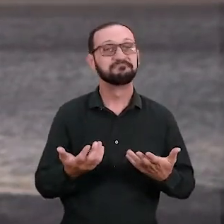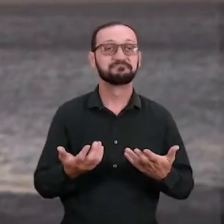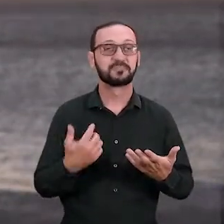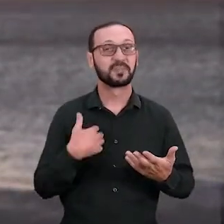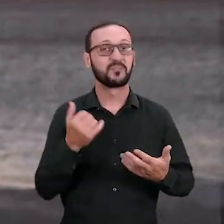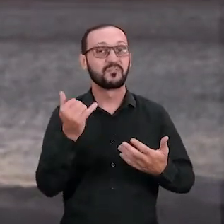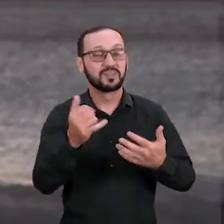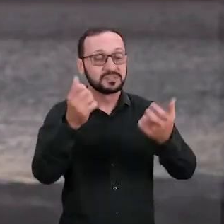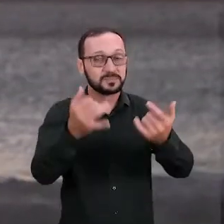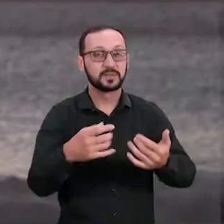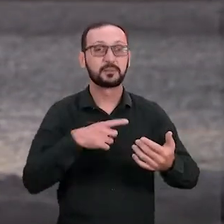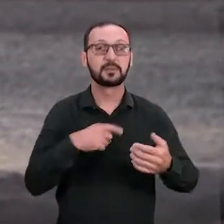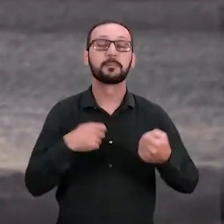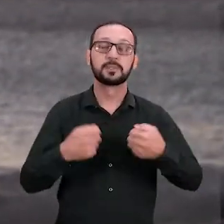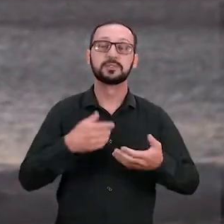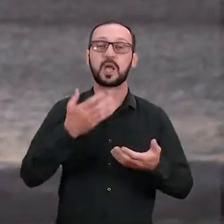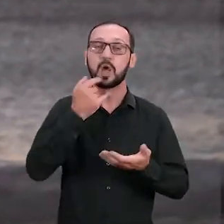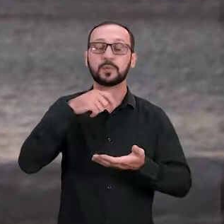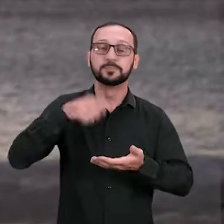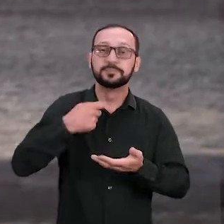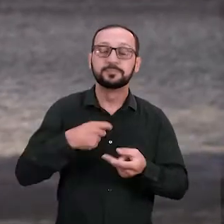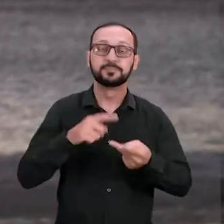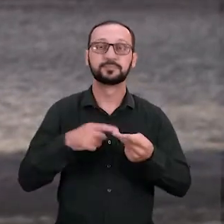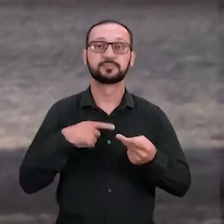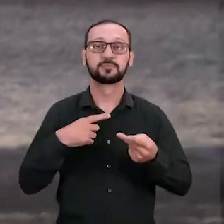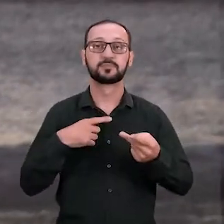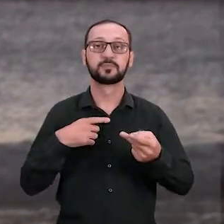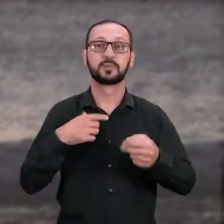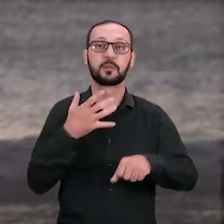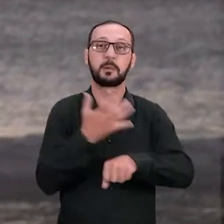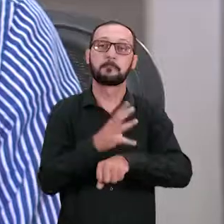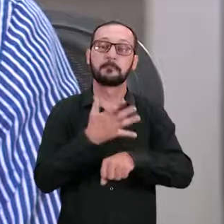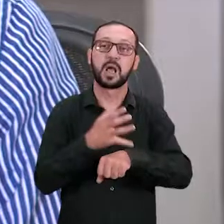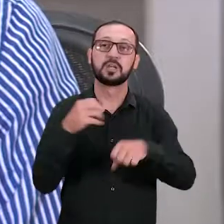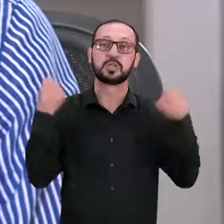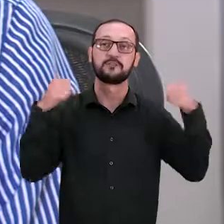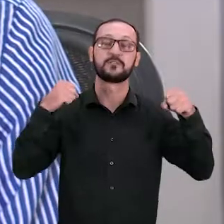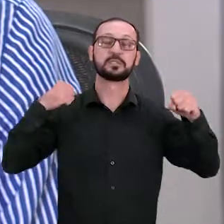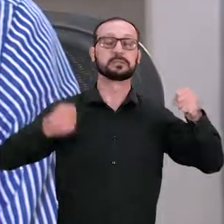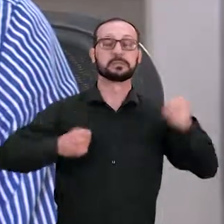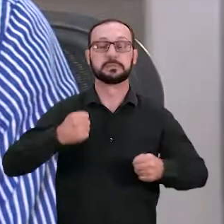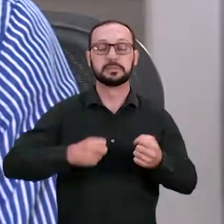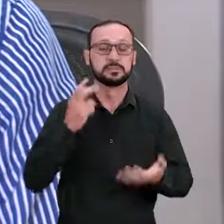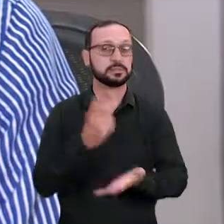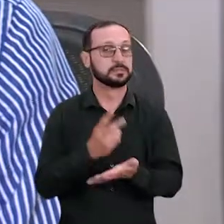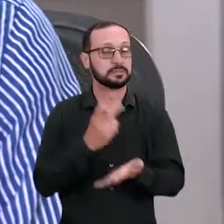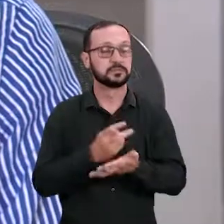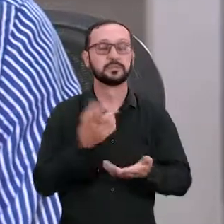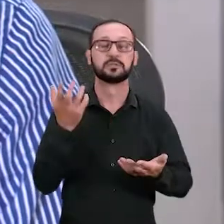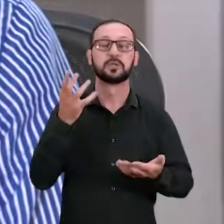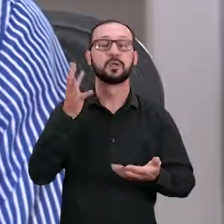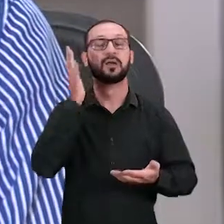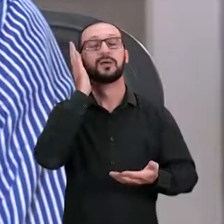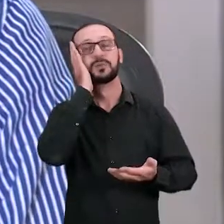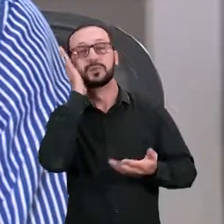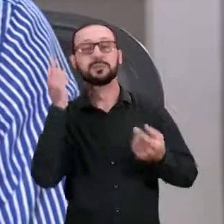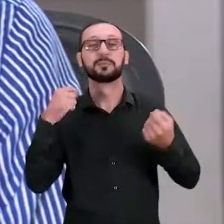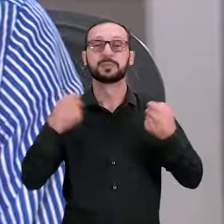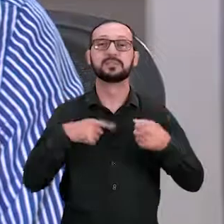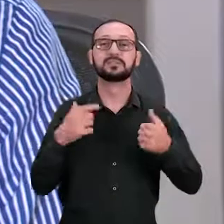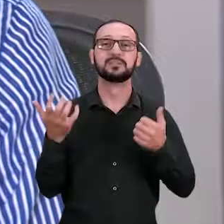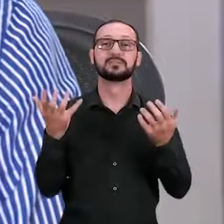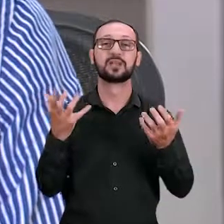ter boa alimentação, tem que ter uma atividade física regular, tem que ter um bom sono, tem que ter